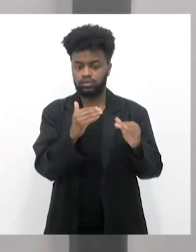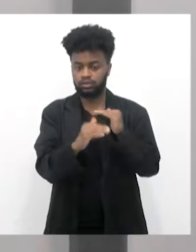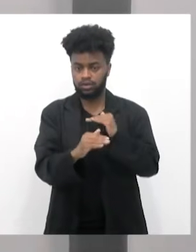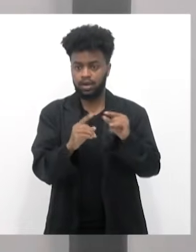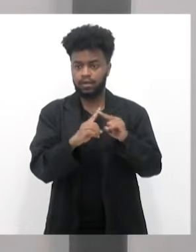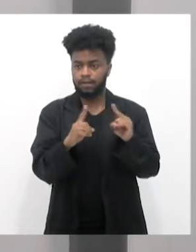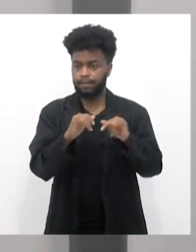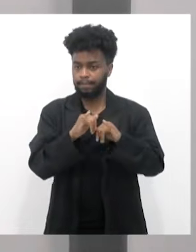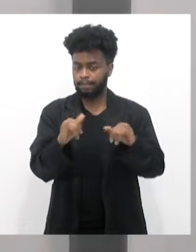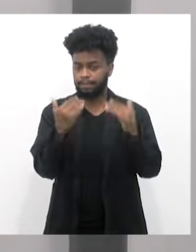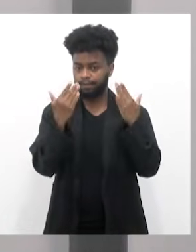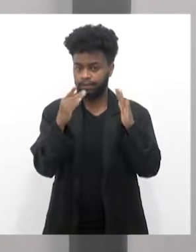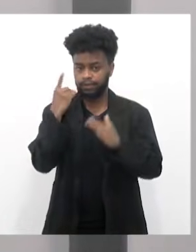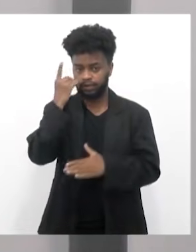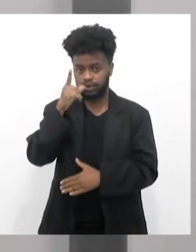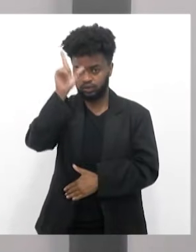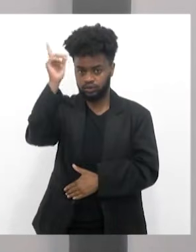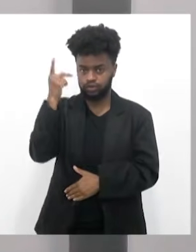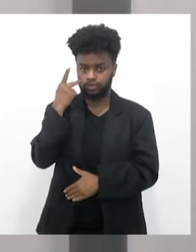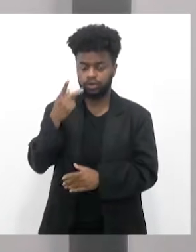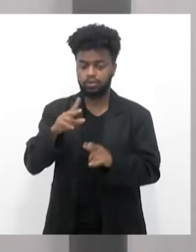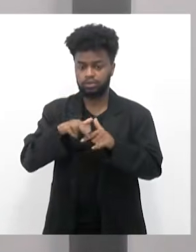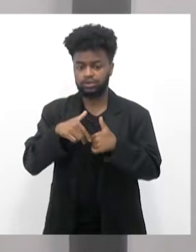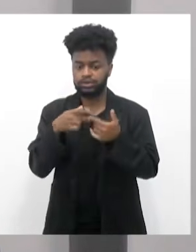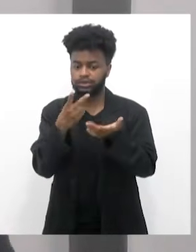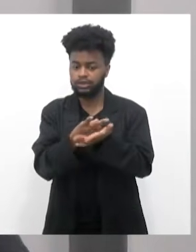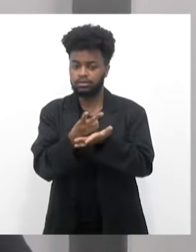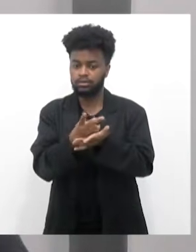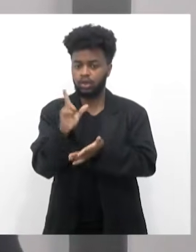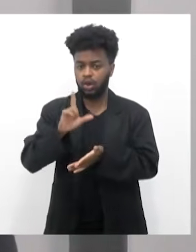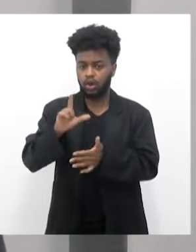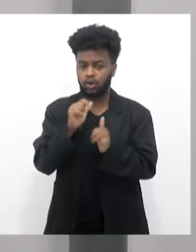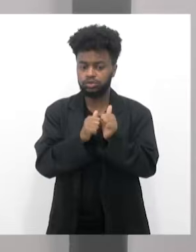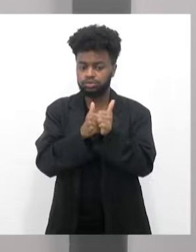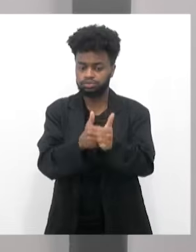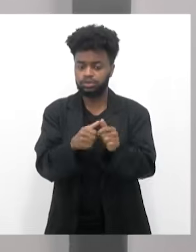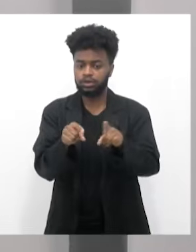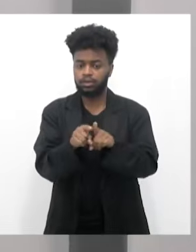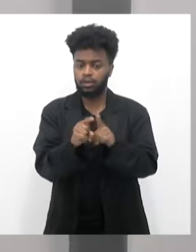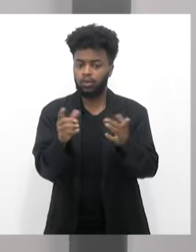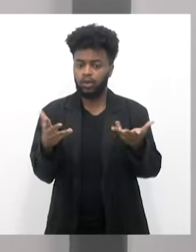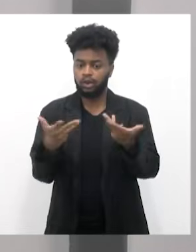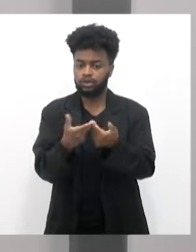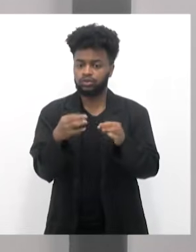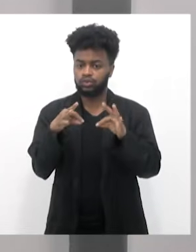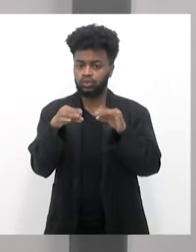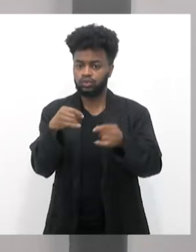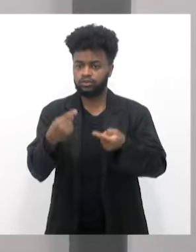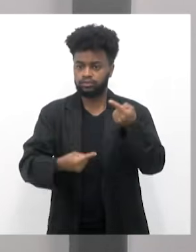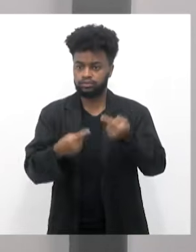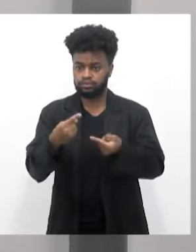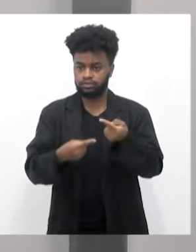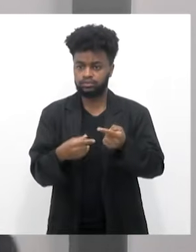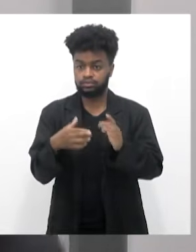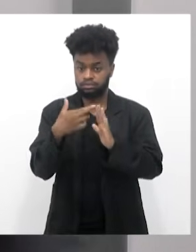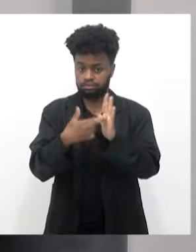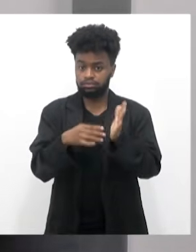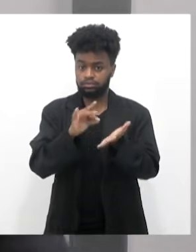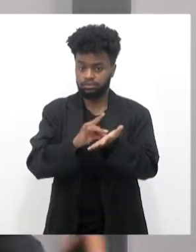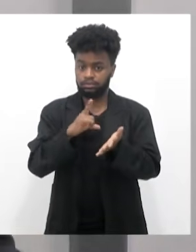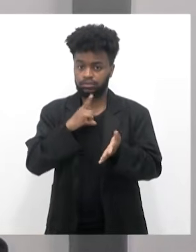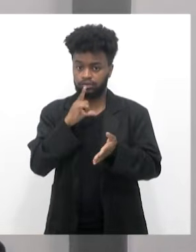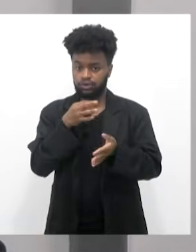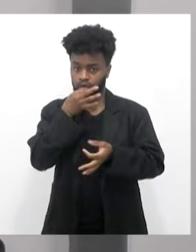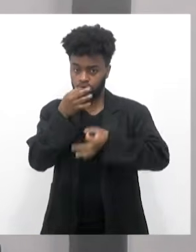mas parabenizando o deputado Luiz Paulo pela coerência, lógica e pela qualidade de todos envolvidos no processo de discussão. Relatório original com as sugestões Com